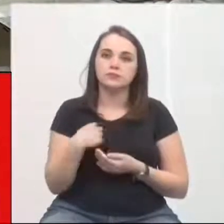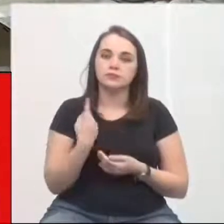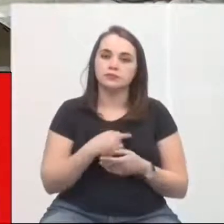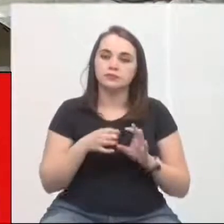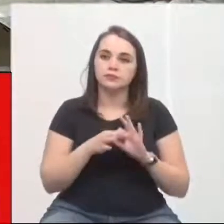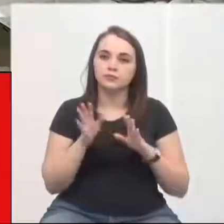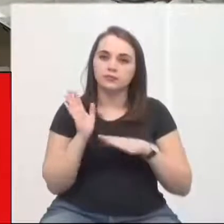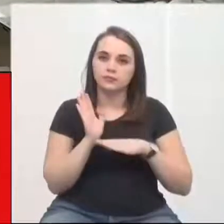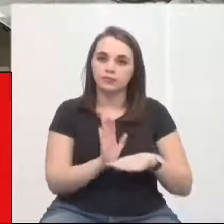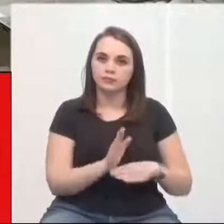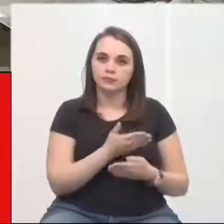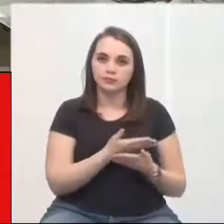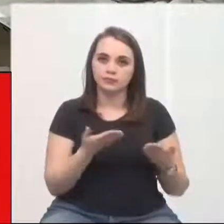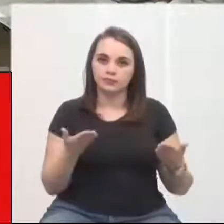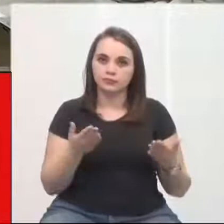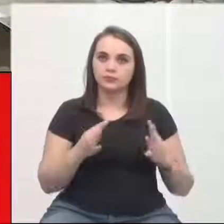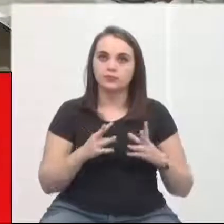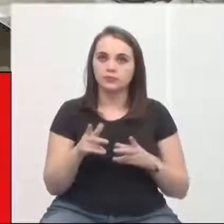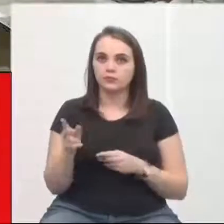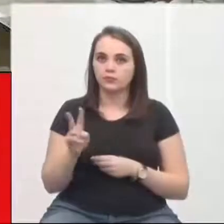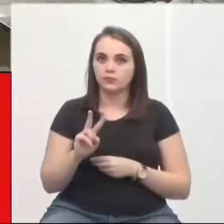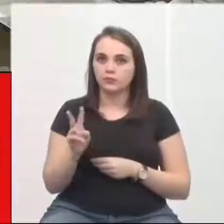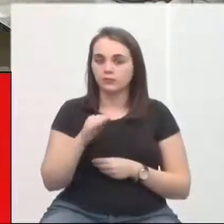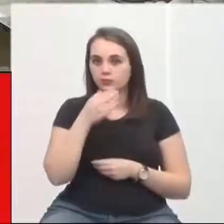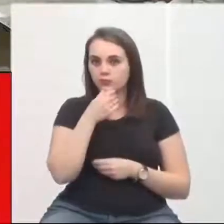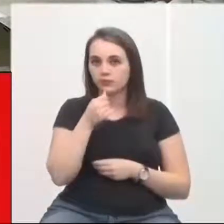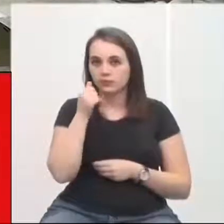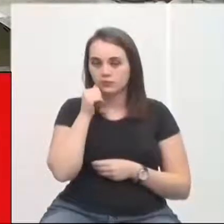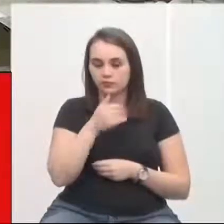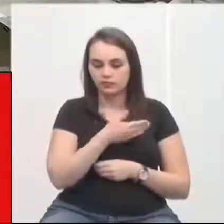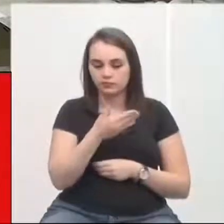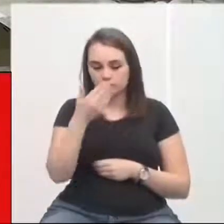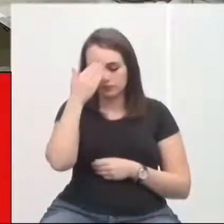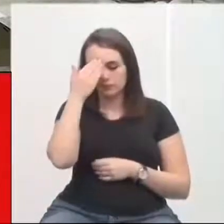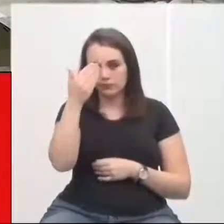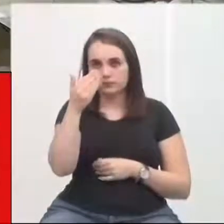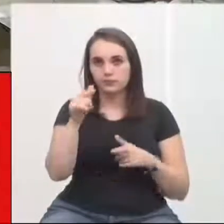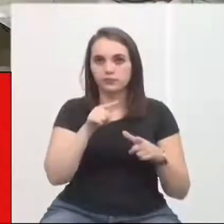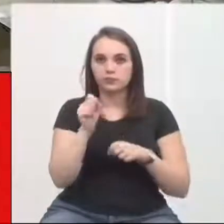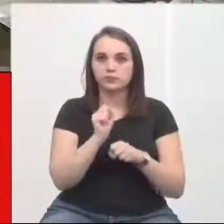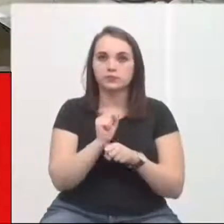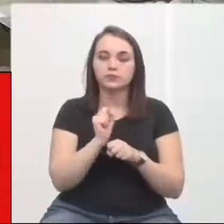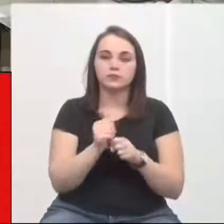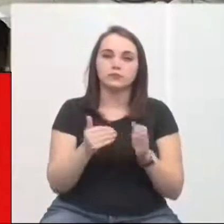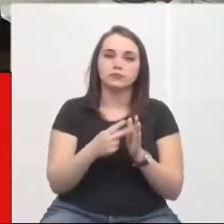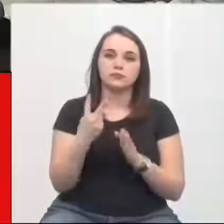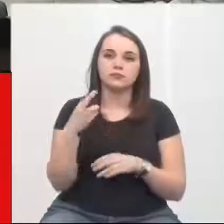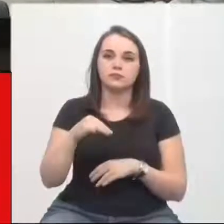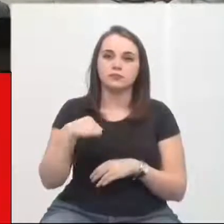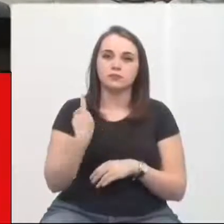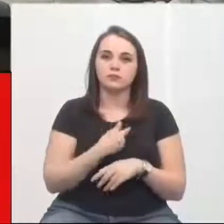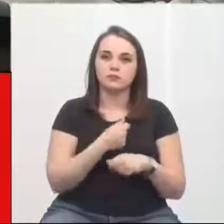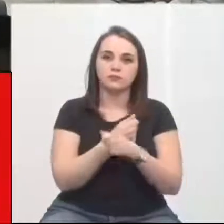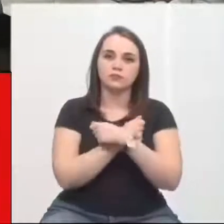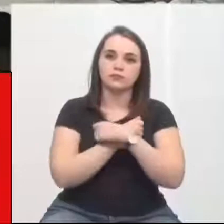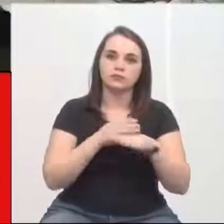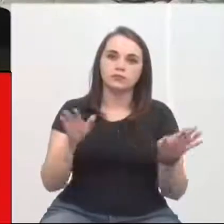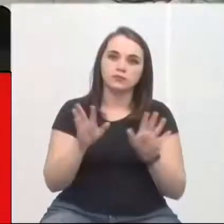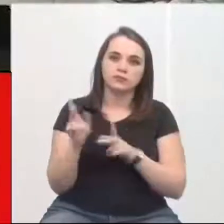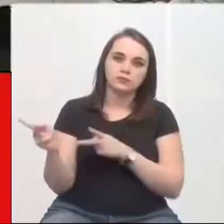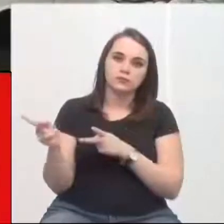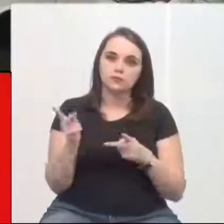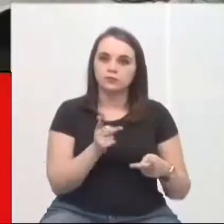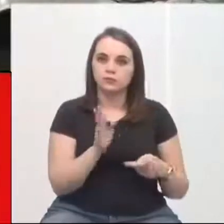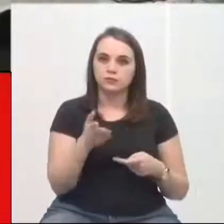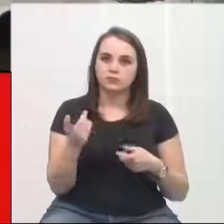à disposição, esta casa, todos os vereadores, todas as vereadoras de vocês. Meu muito obrigado. Os trabalhos estão suspensos por até 2 minutos para que possamos nos